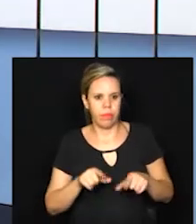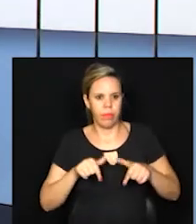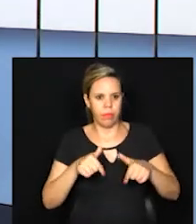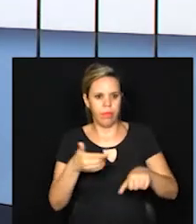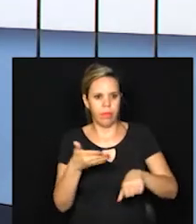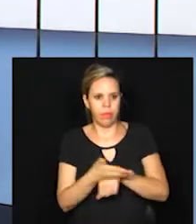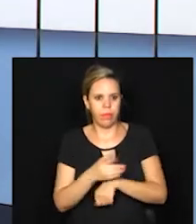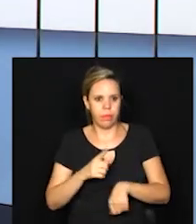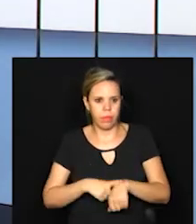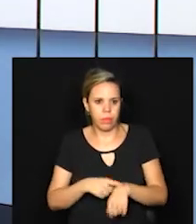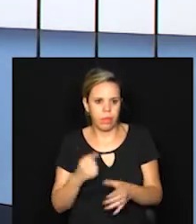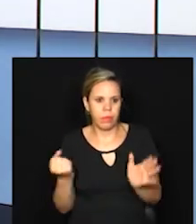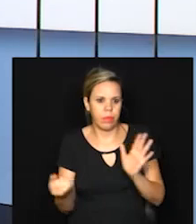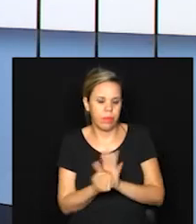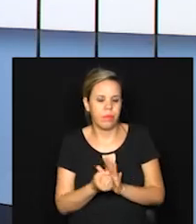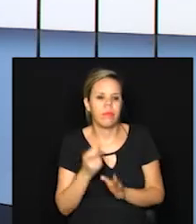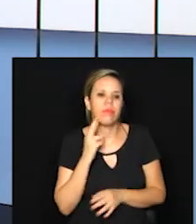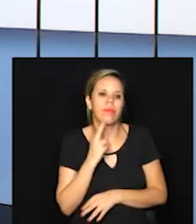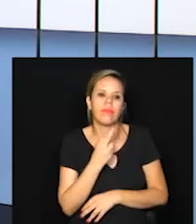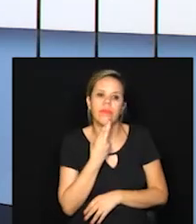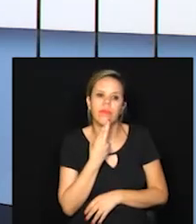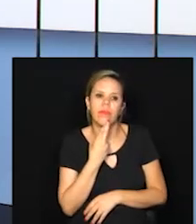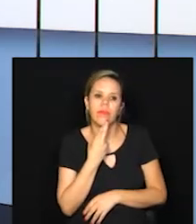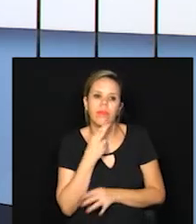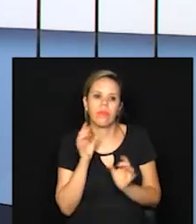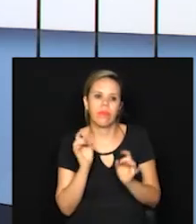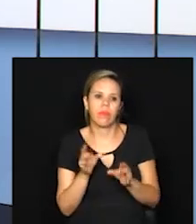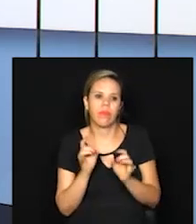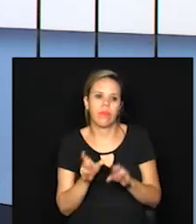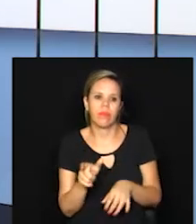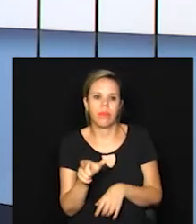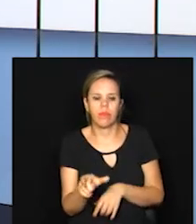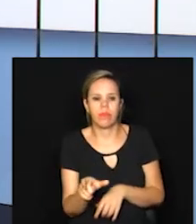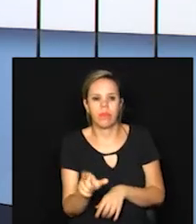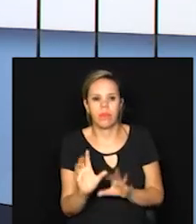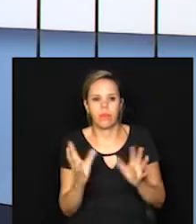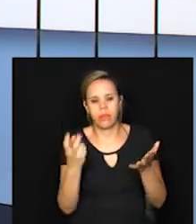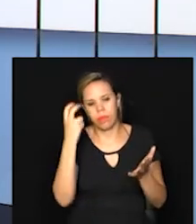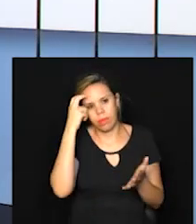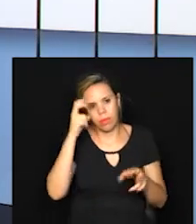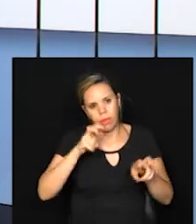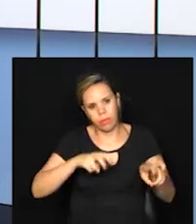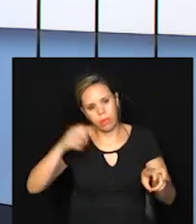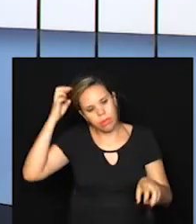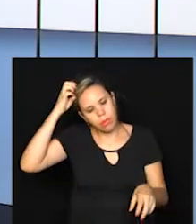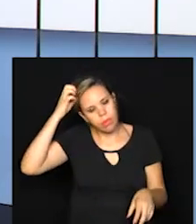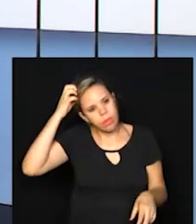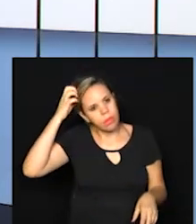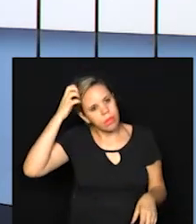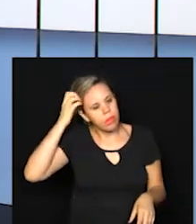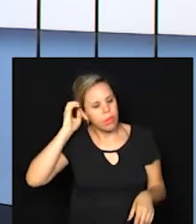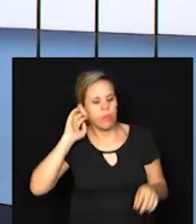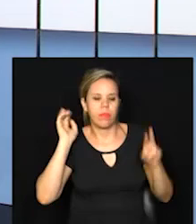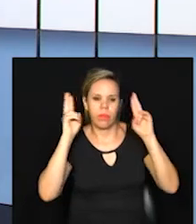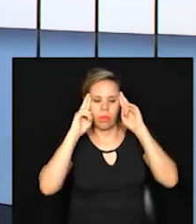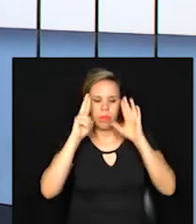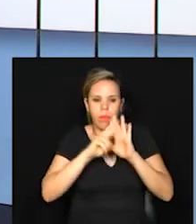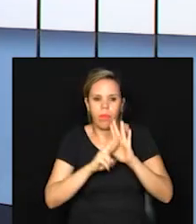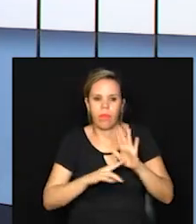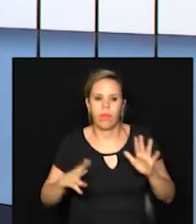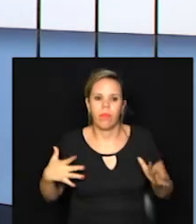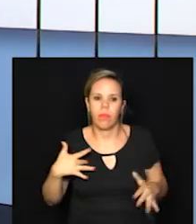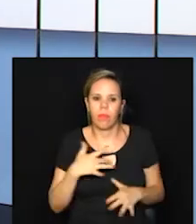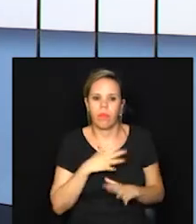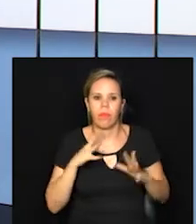hora marcada, por exemplo, em restaurantes, venda de ingresso em eventos culturais sentados, desde que respeitados os protocolos